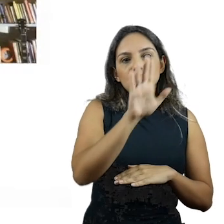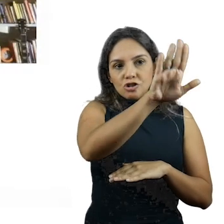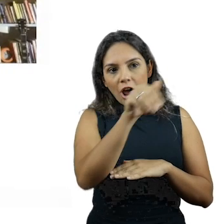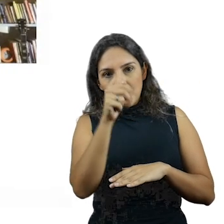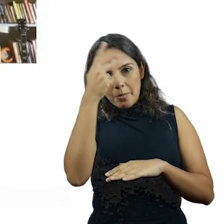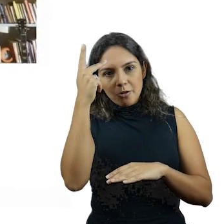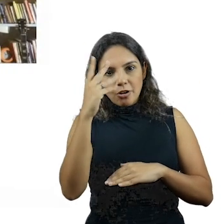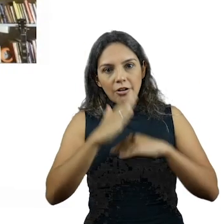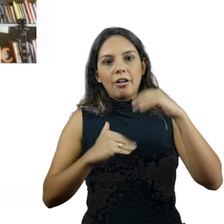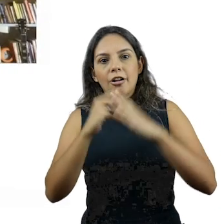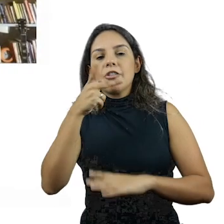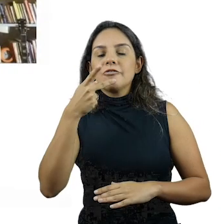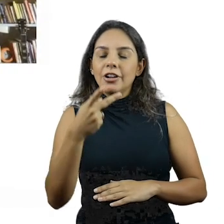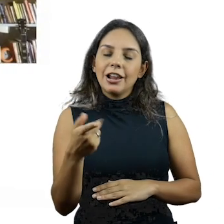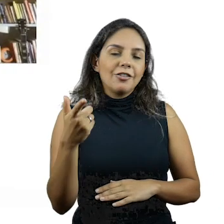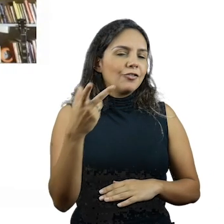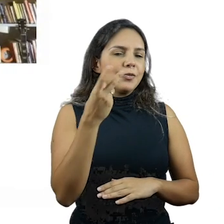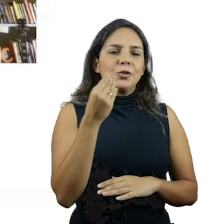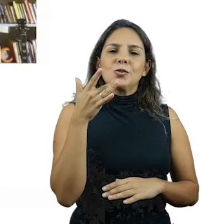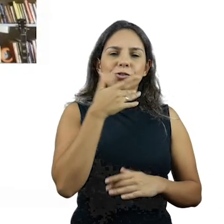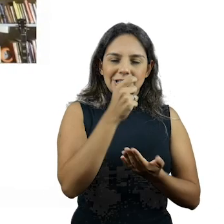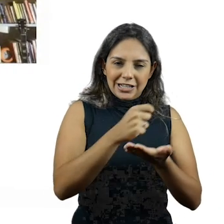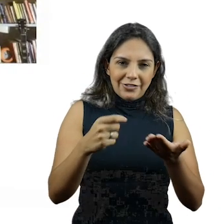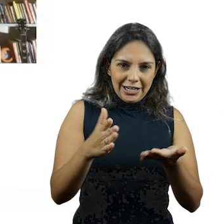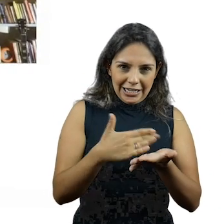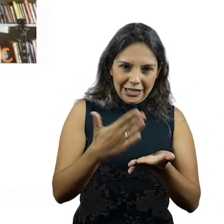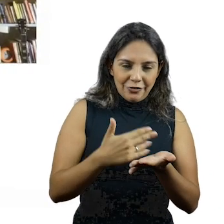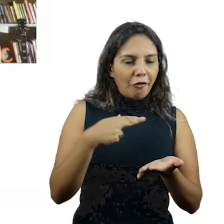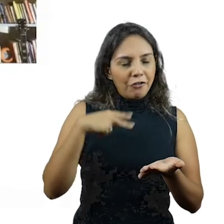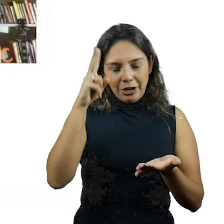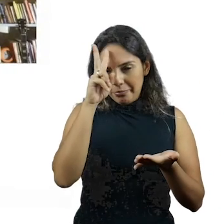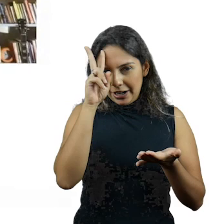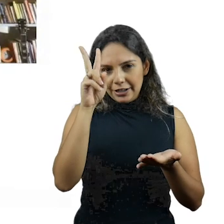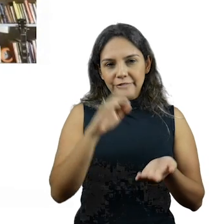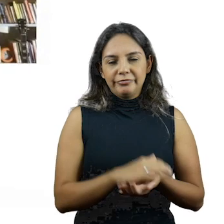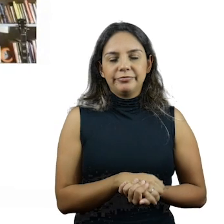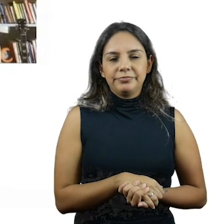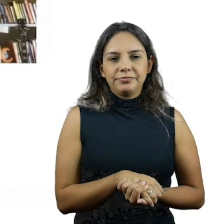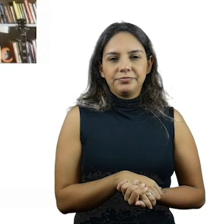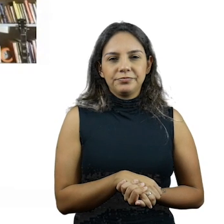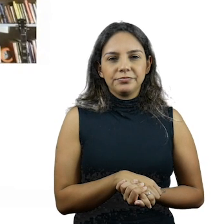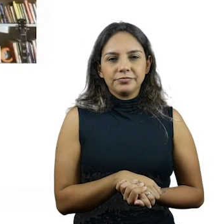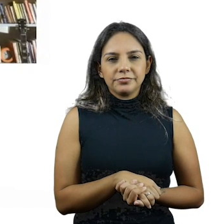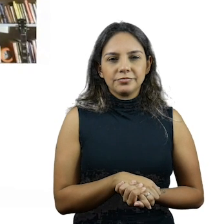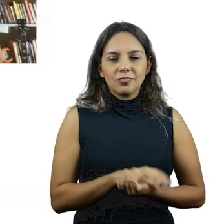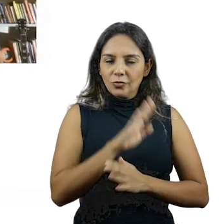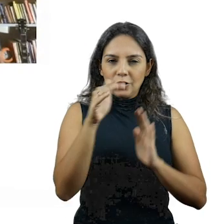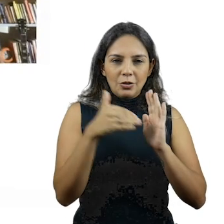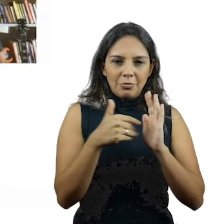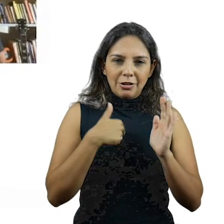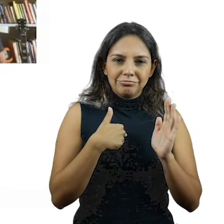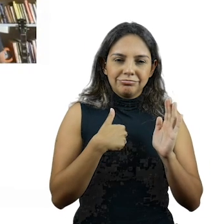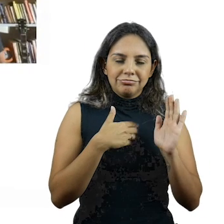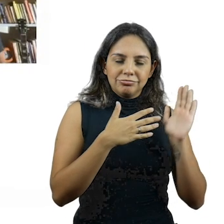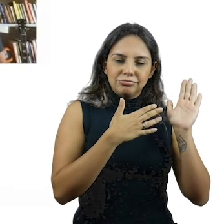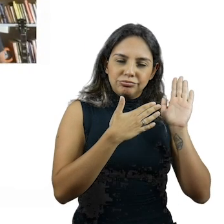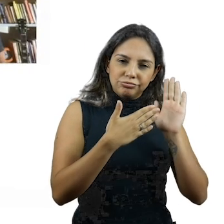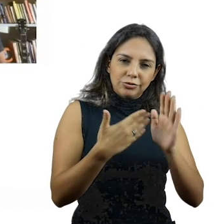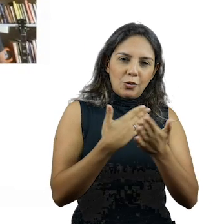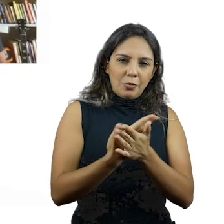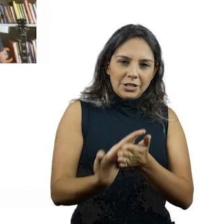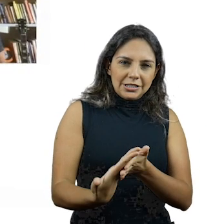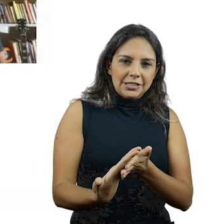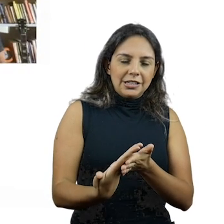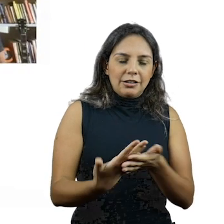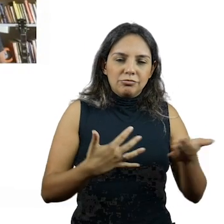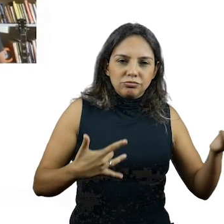uma delícia escrever esse livro, porque eu fui lembrando de toda a minha trajetória, como eu comecei a tocar guitarra,